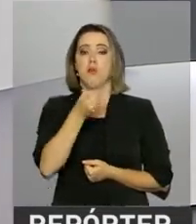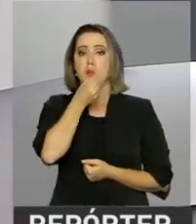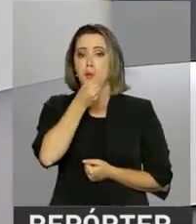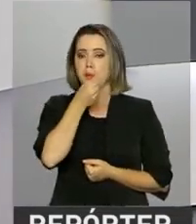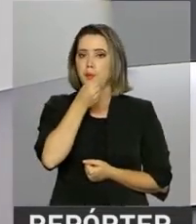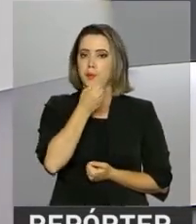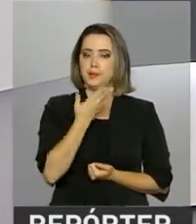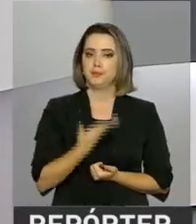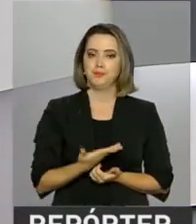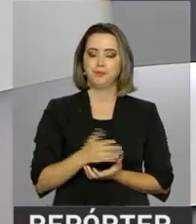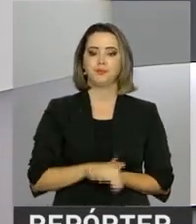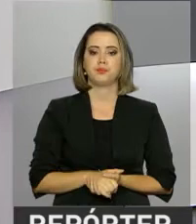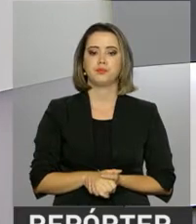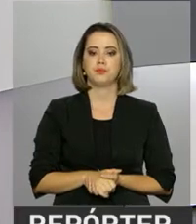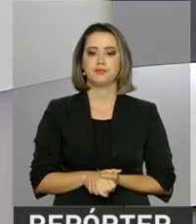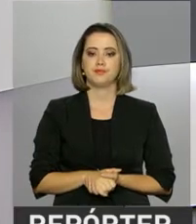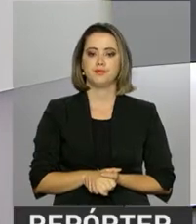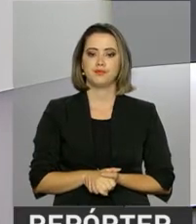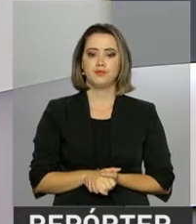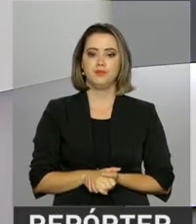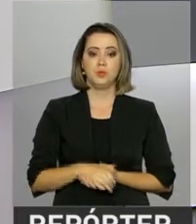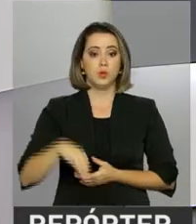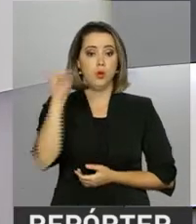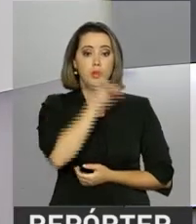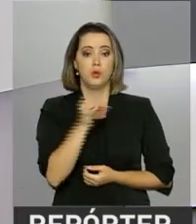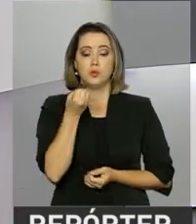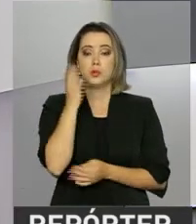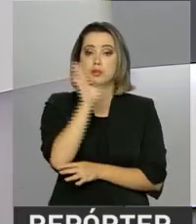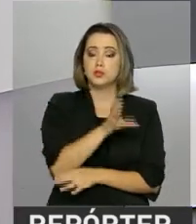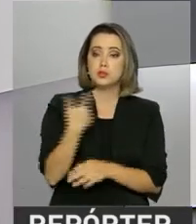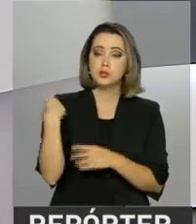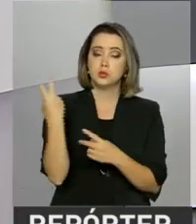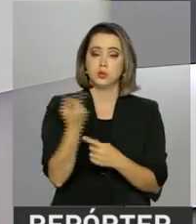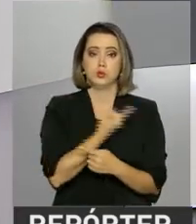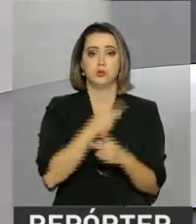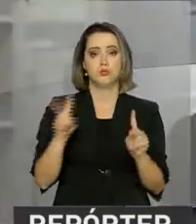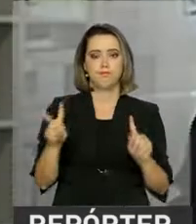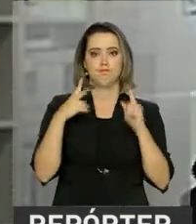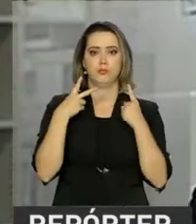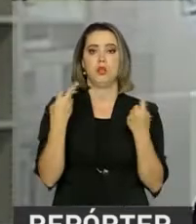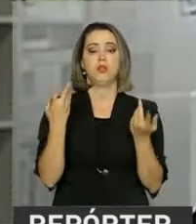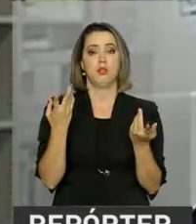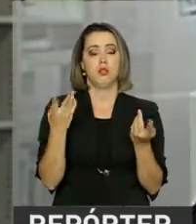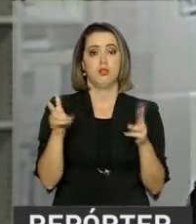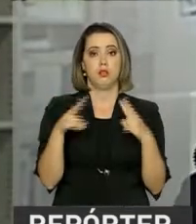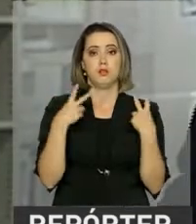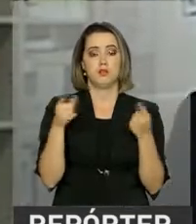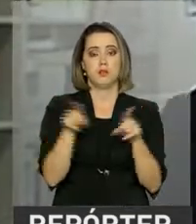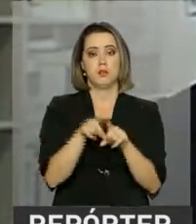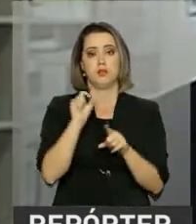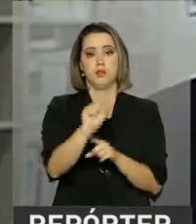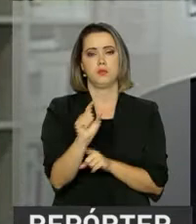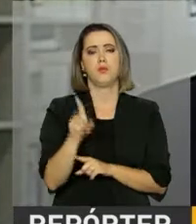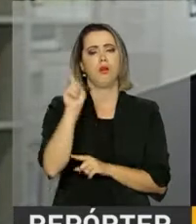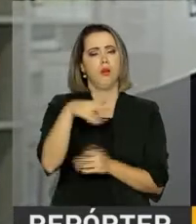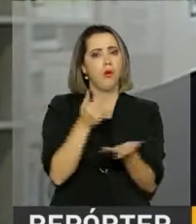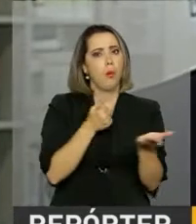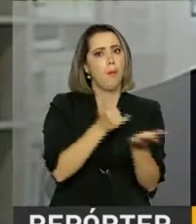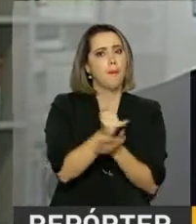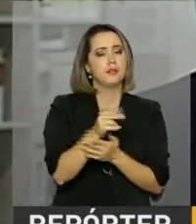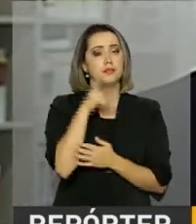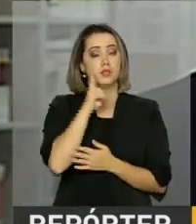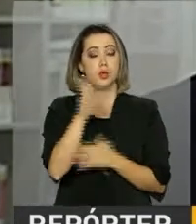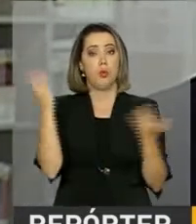bad boa tarde jaime boa tarde a todos que nos acompanham na tv nbr é isso mesmo o time começa a valer a partir